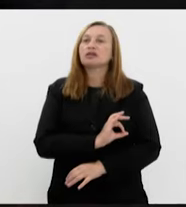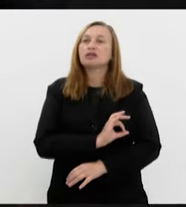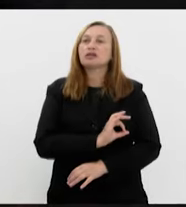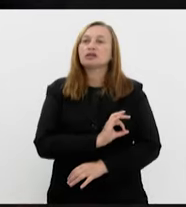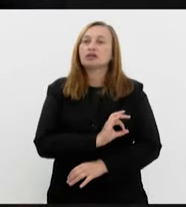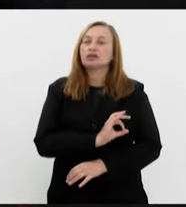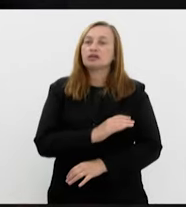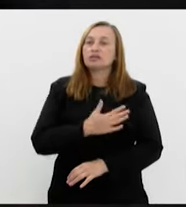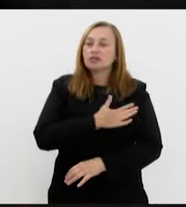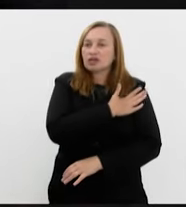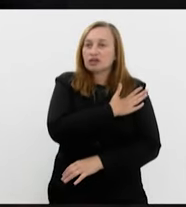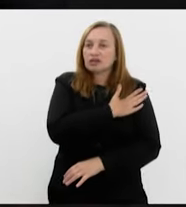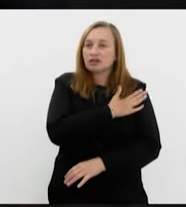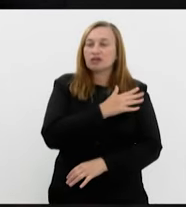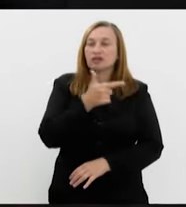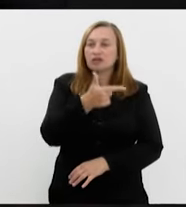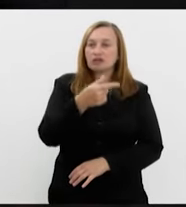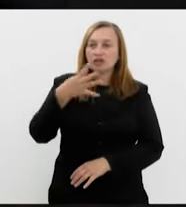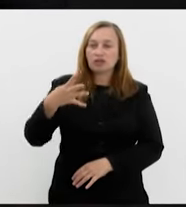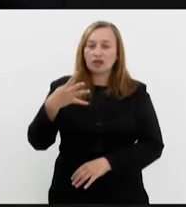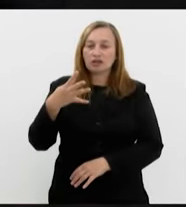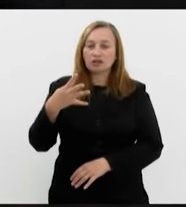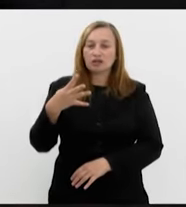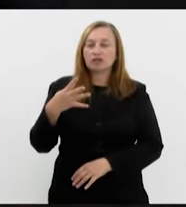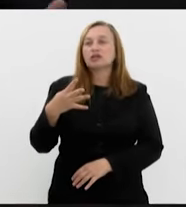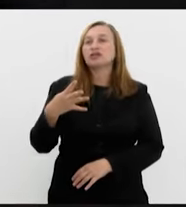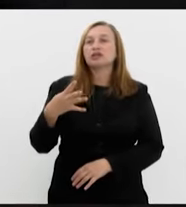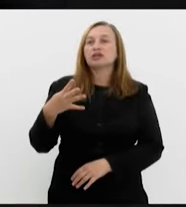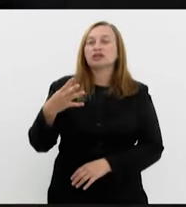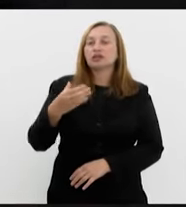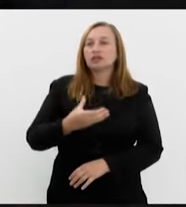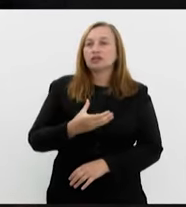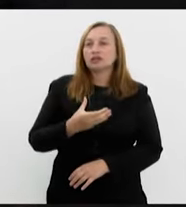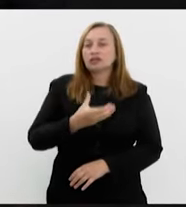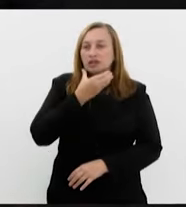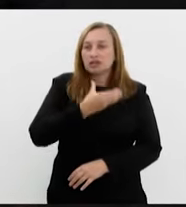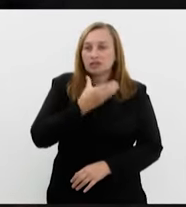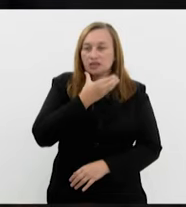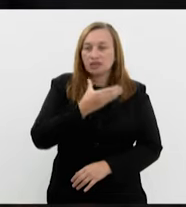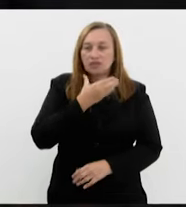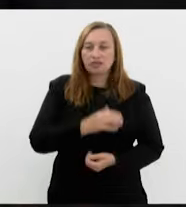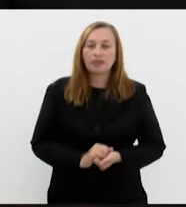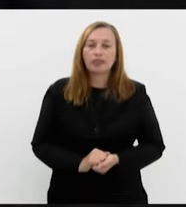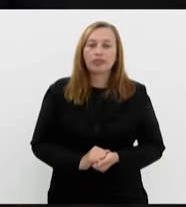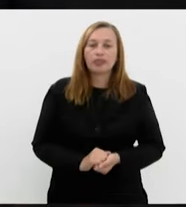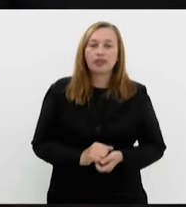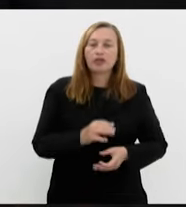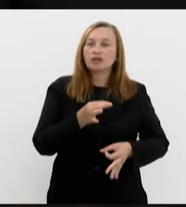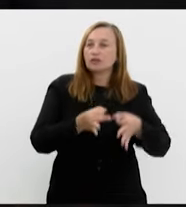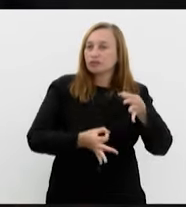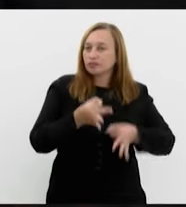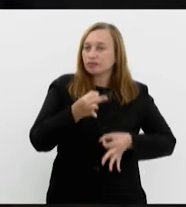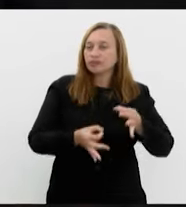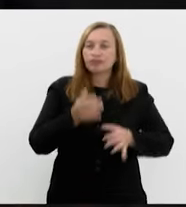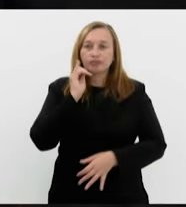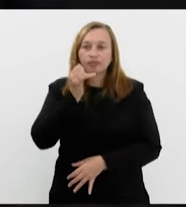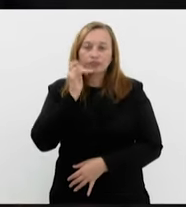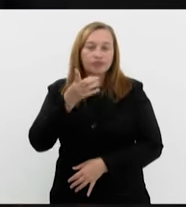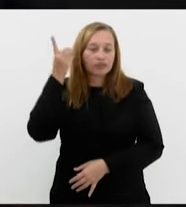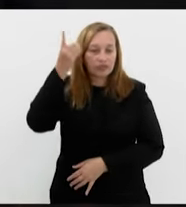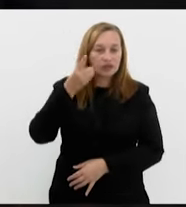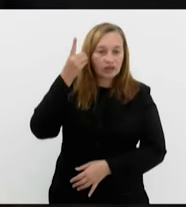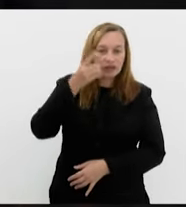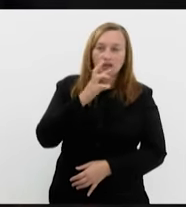dia 24 de dezembro. Parecer da Comissão de Constituição e Justiça pela juridicidade, relator deputado